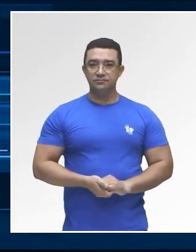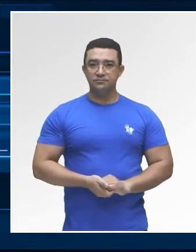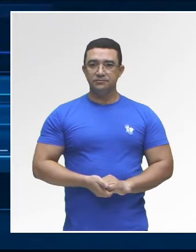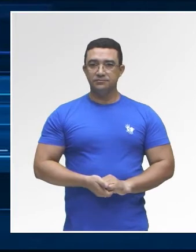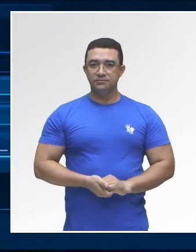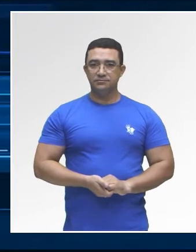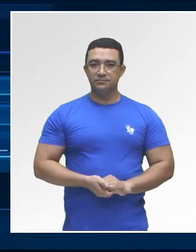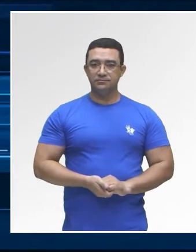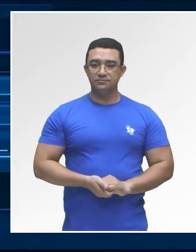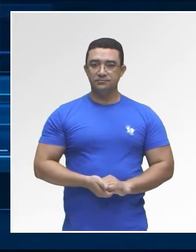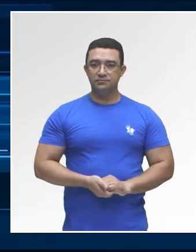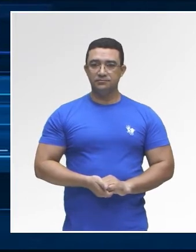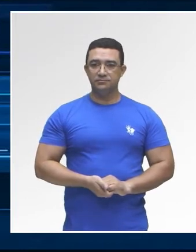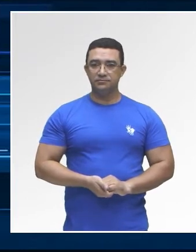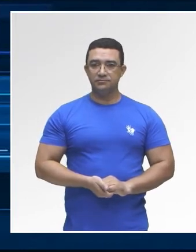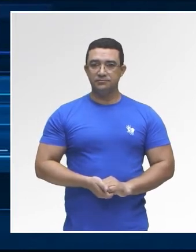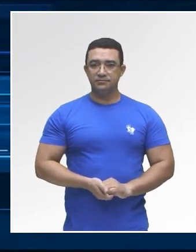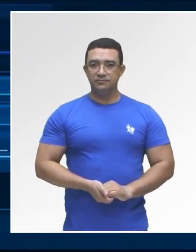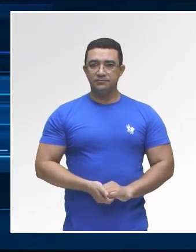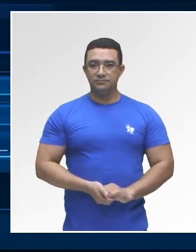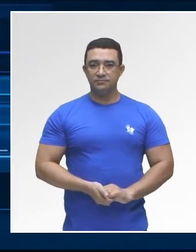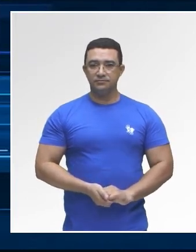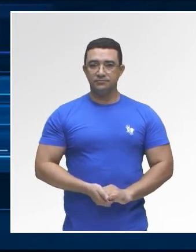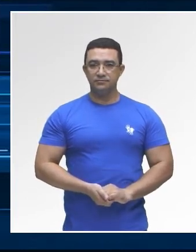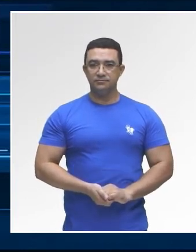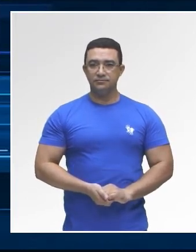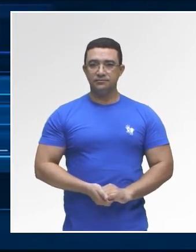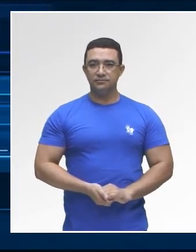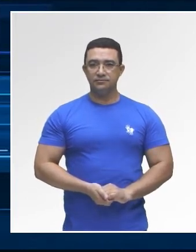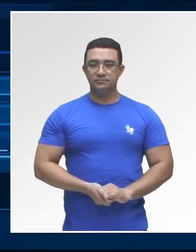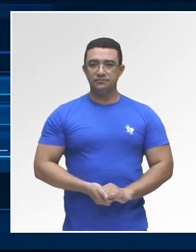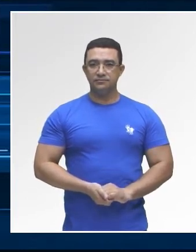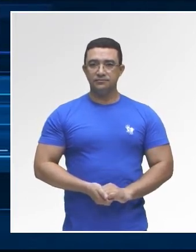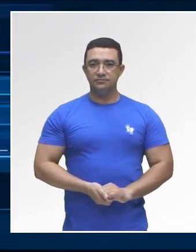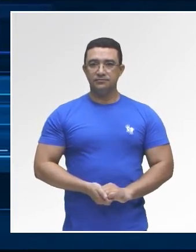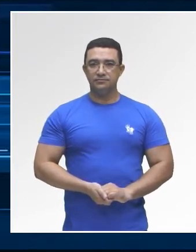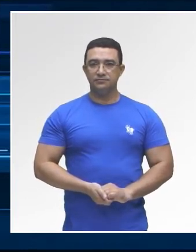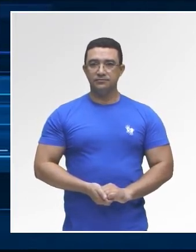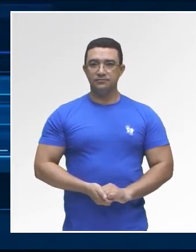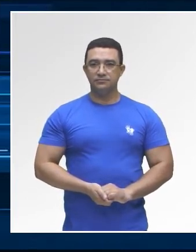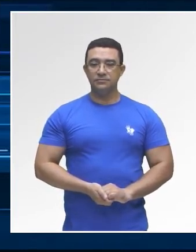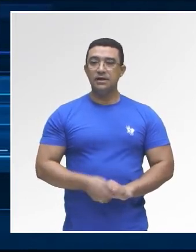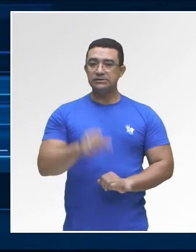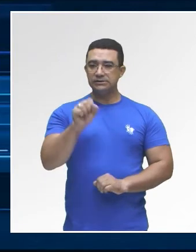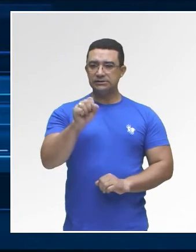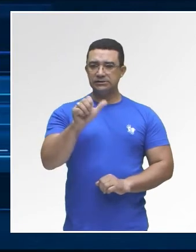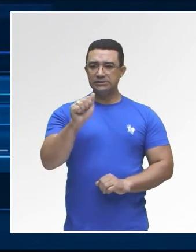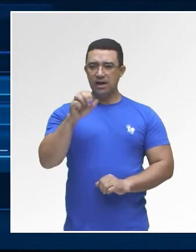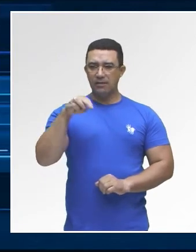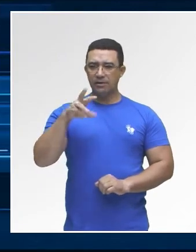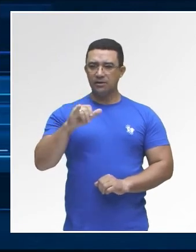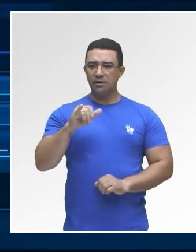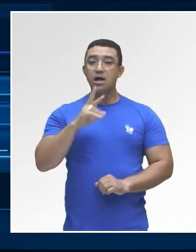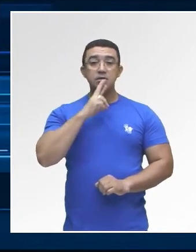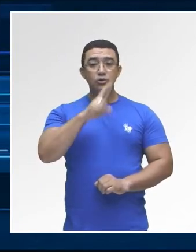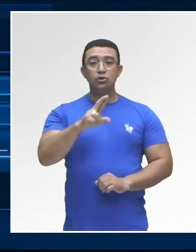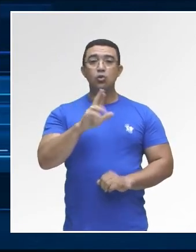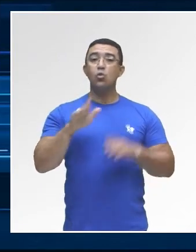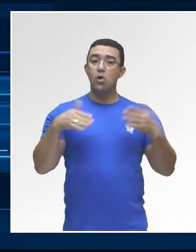are you from, Sammy? De onde você é, Sammy? Qual é o seu país de origem? E o Sammy respondeu,